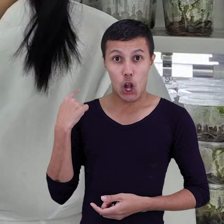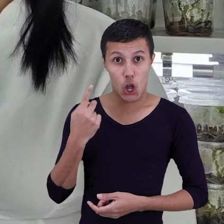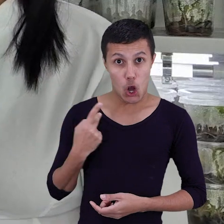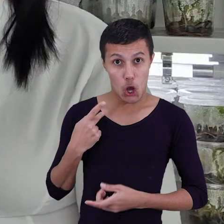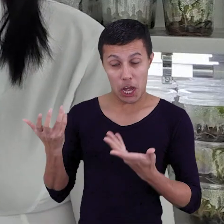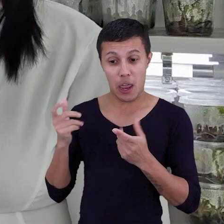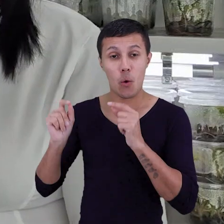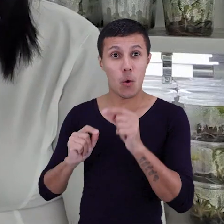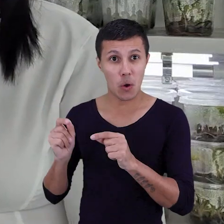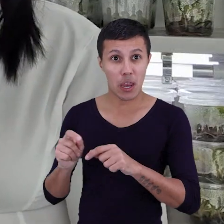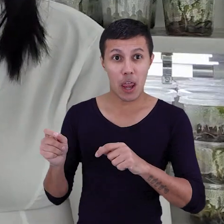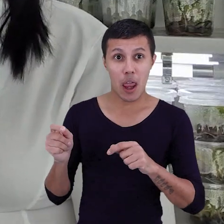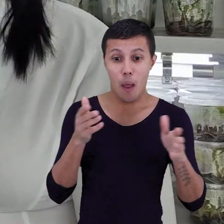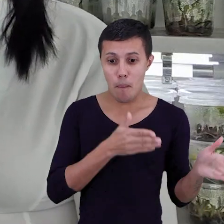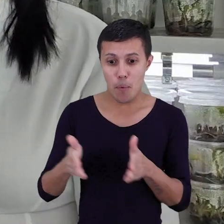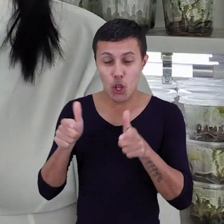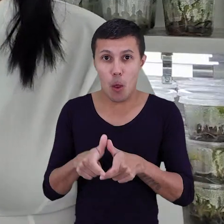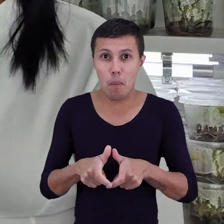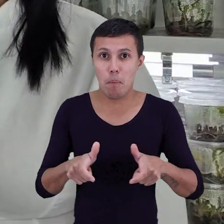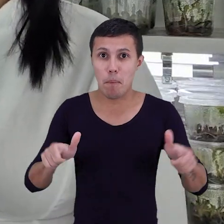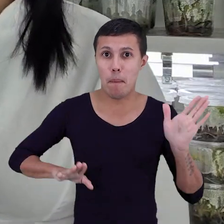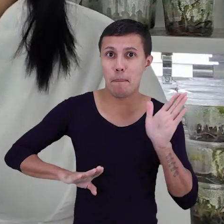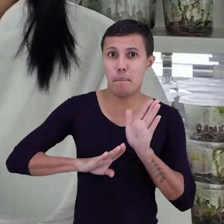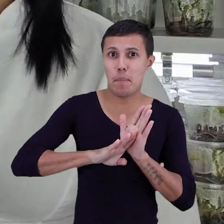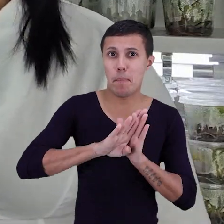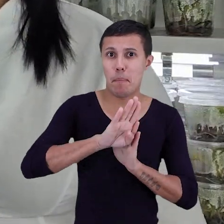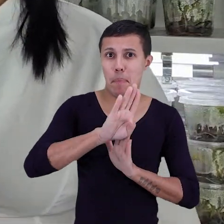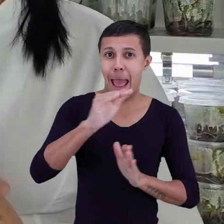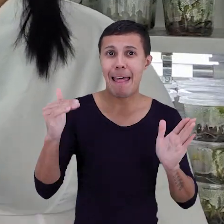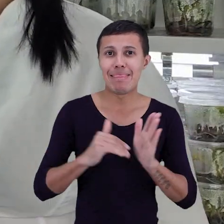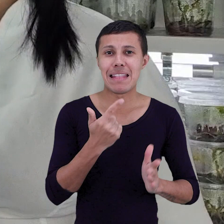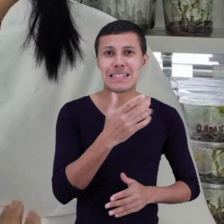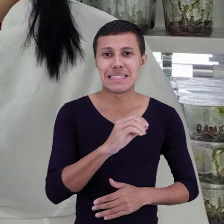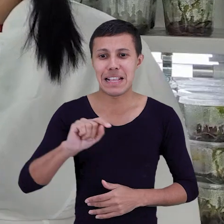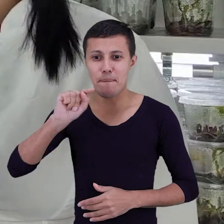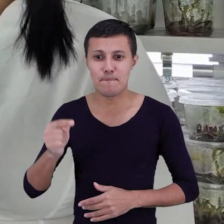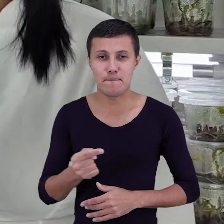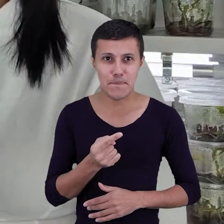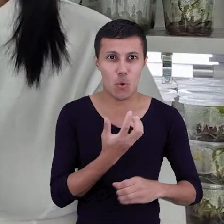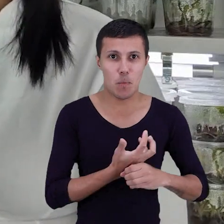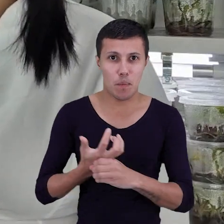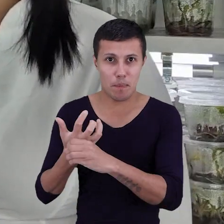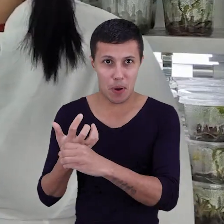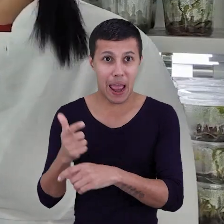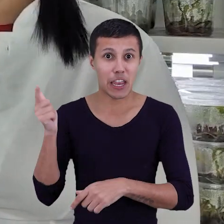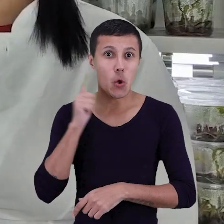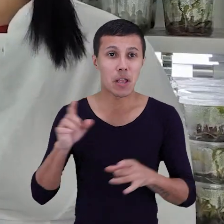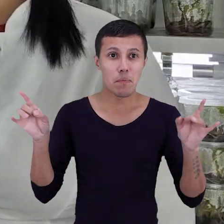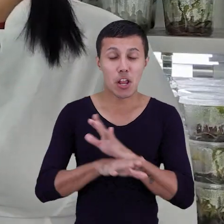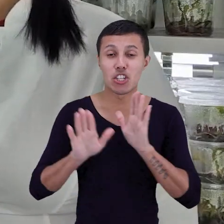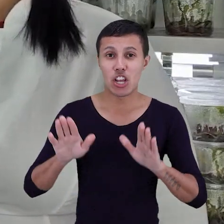hoje nossa capacidade de produção de até 100 mil mudas, e a nossa primeira demanda já praticamente supre a nossa capacidade